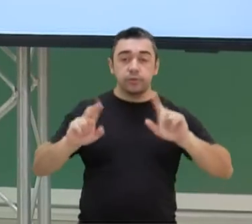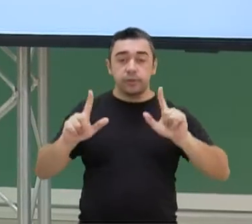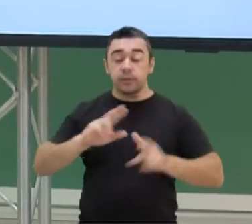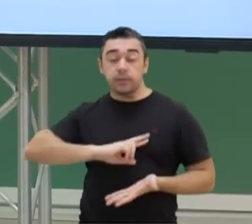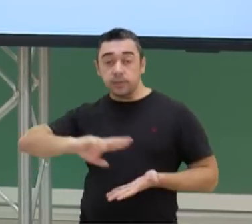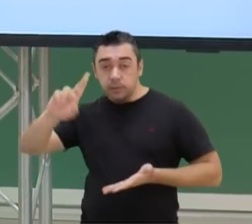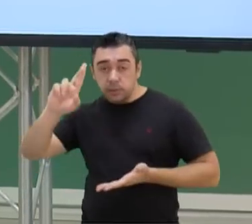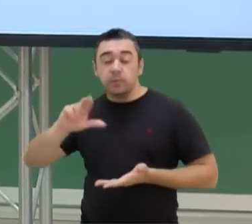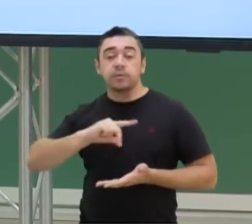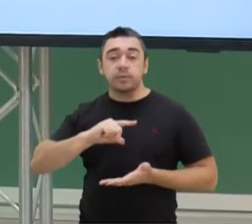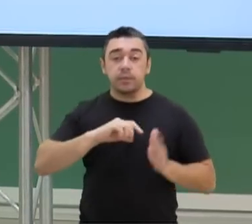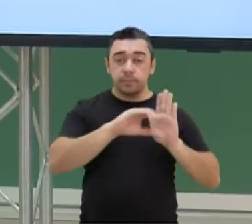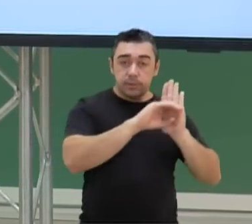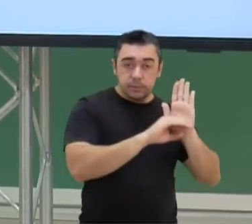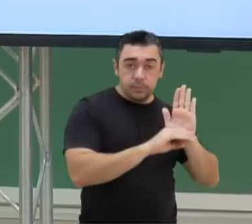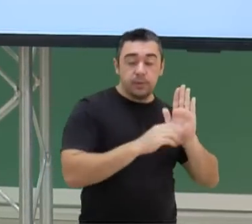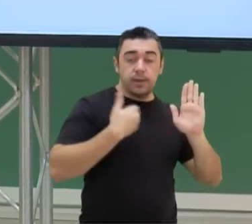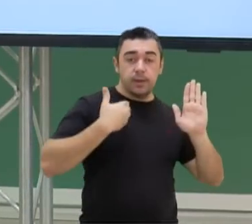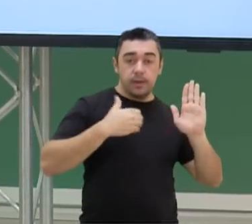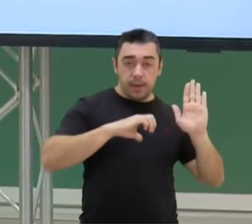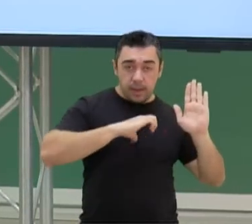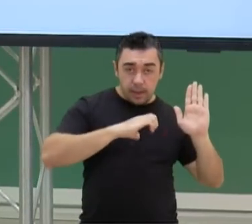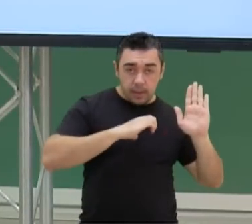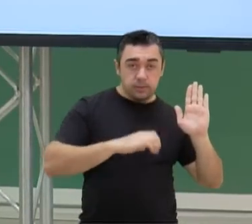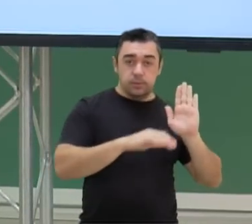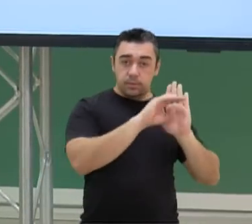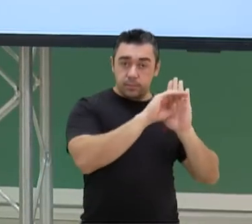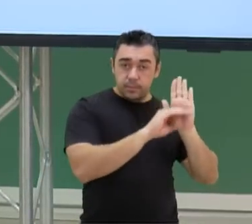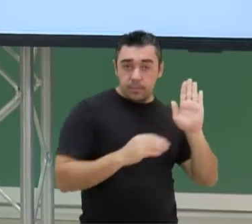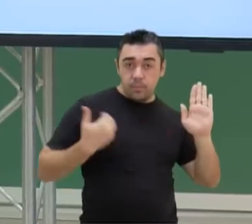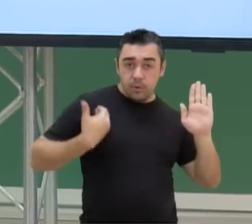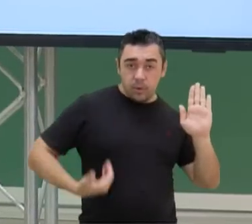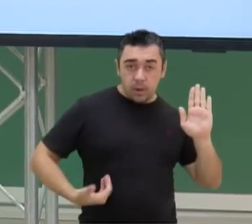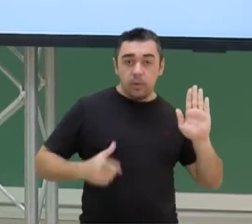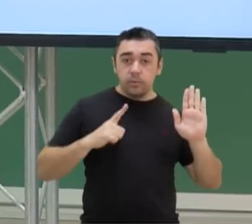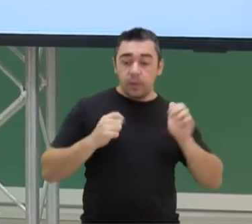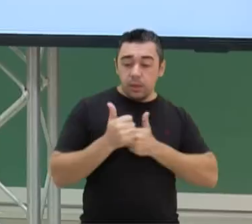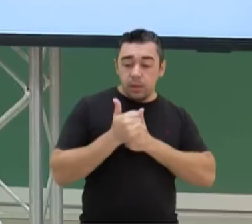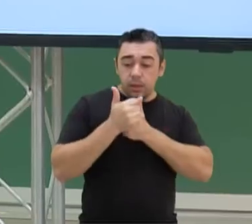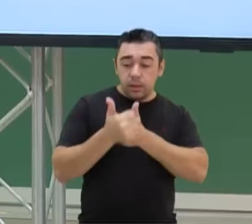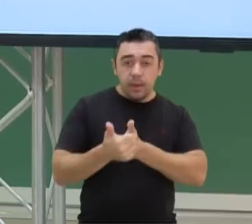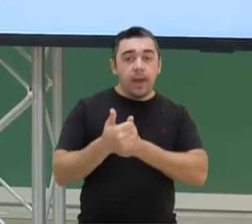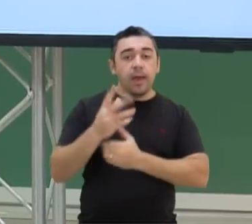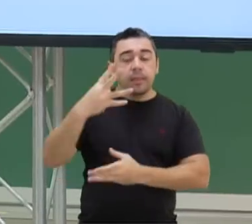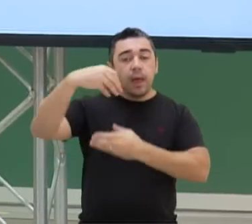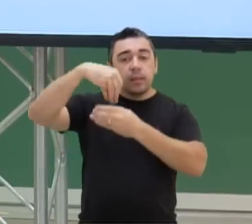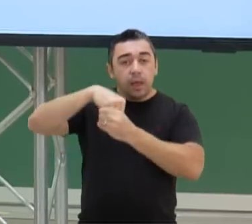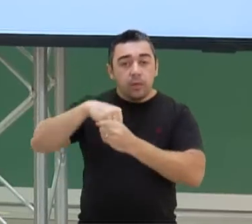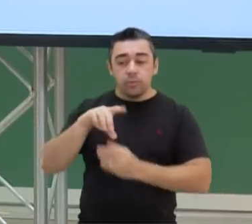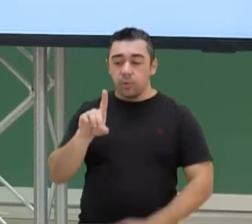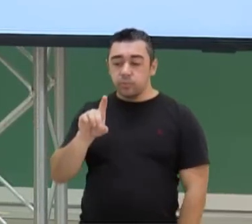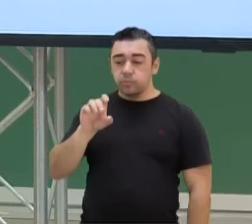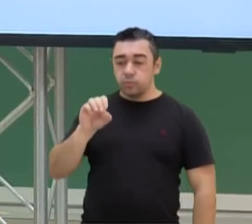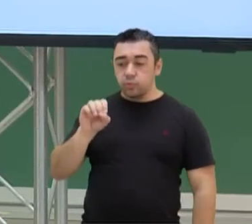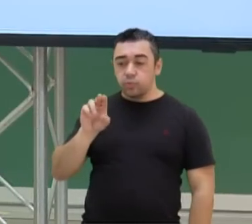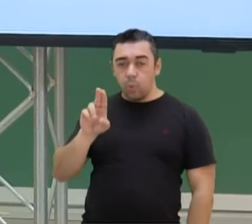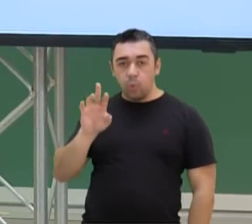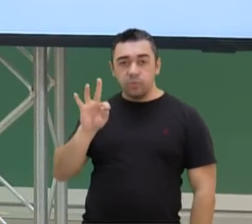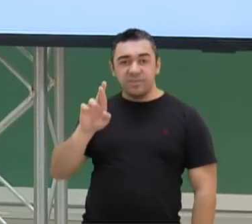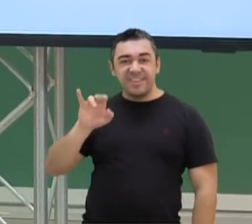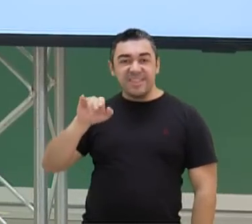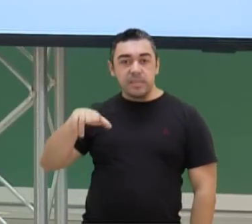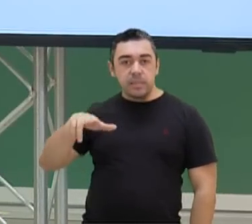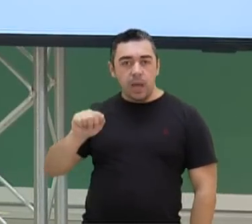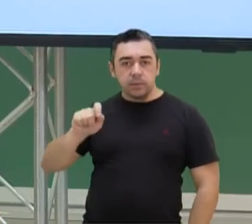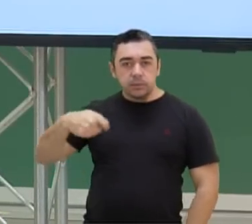possuem princípios éticos, valores morais que as guiam e são parte da sua doutrina. Seus ensinamentos giram em torno